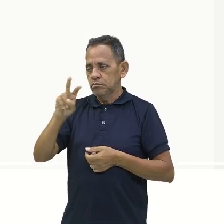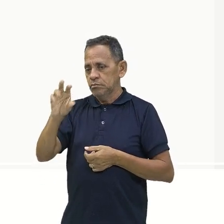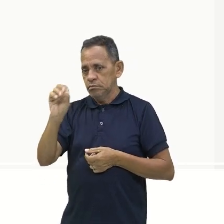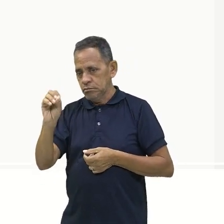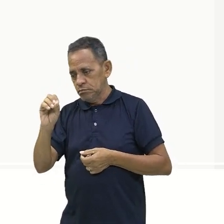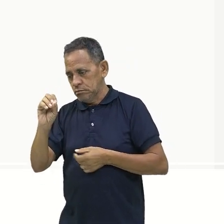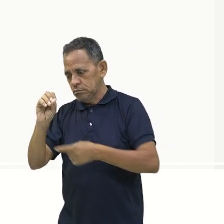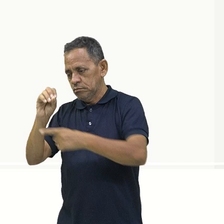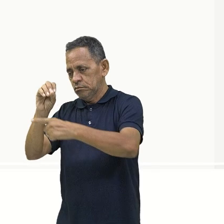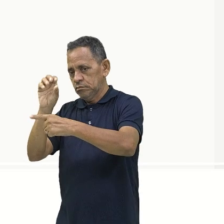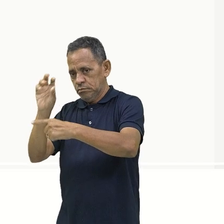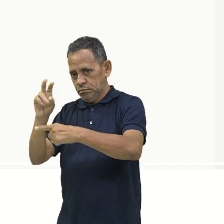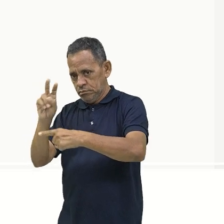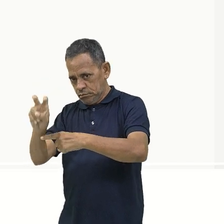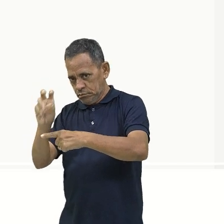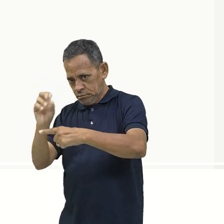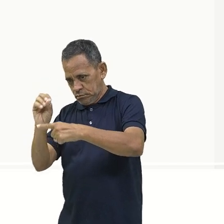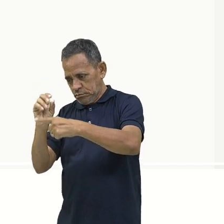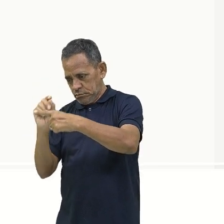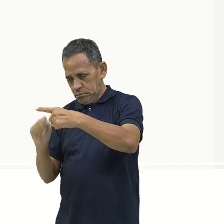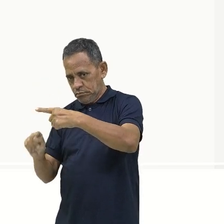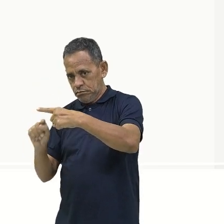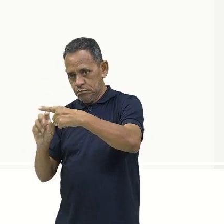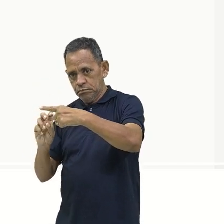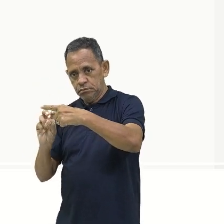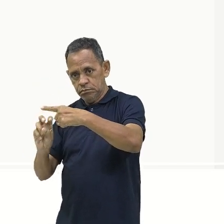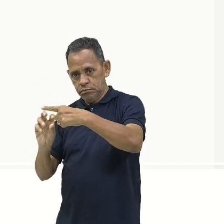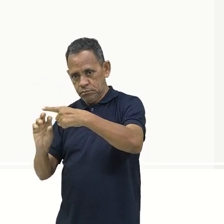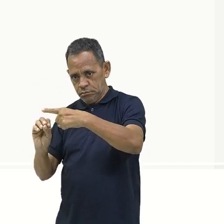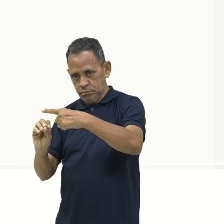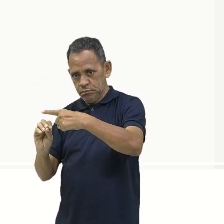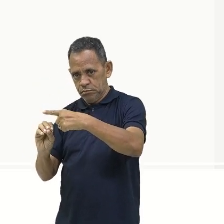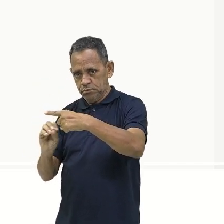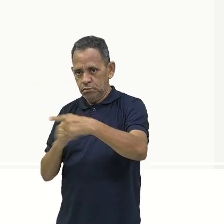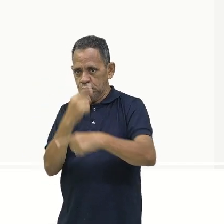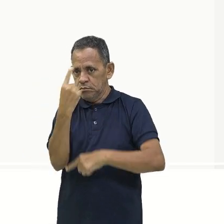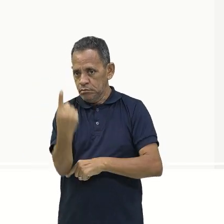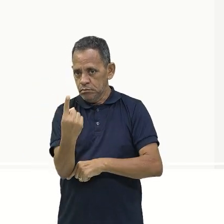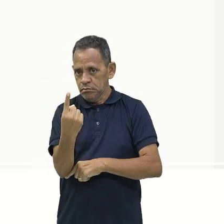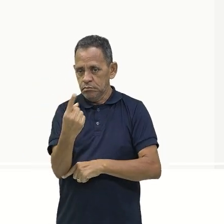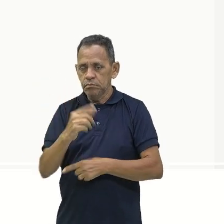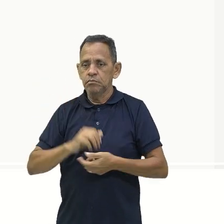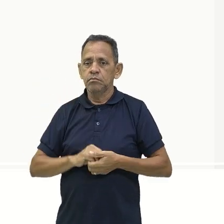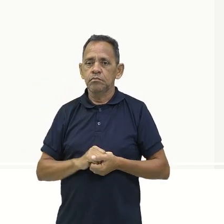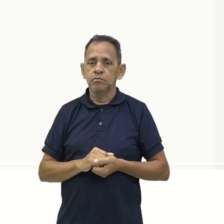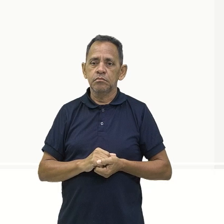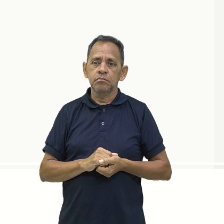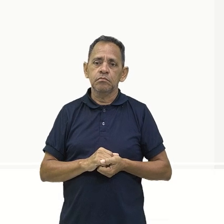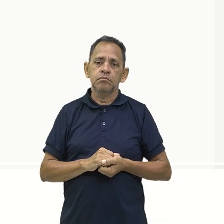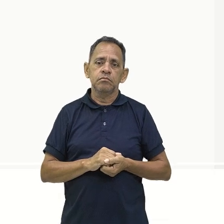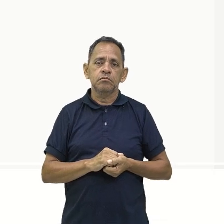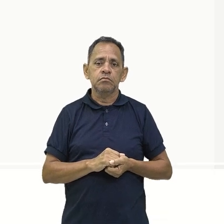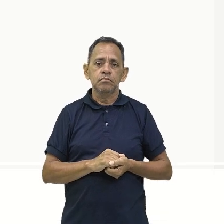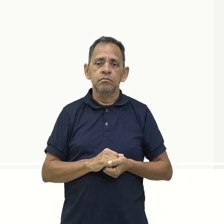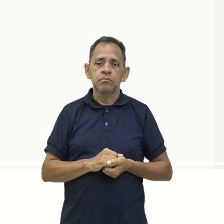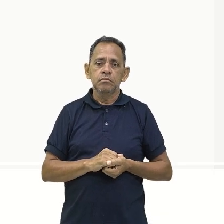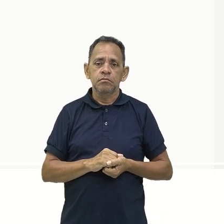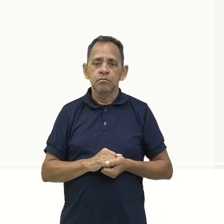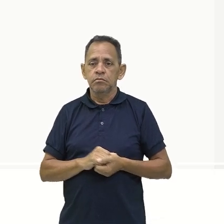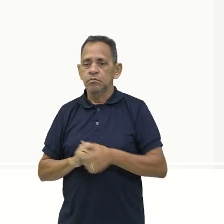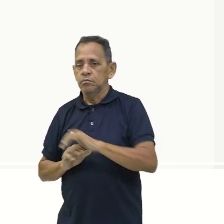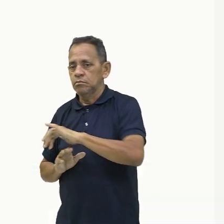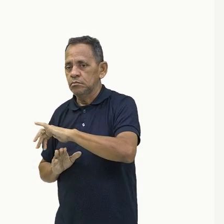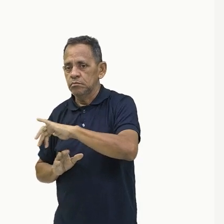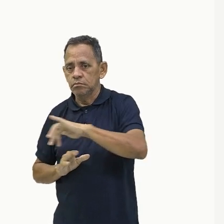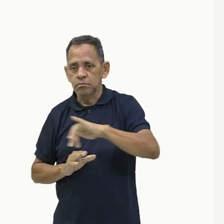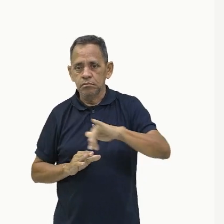E 1 nós sabemos que corresponde ao todo, tá? O total dessa fração. Tranquilo, né, pessoal?